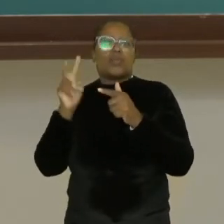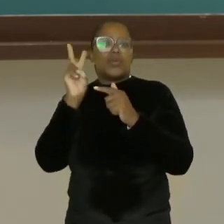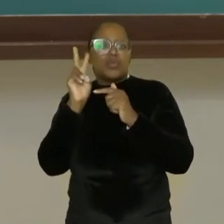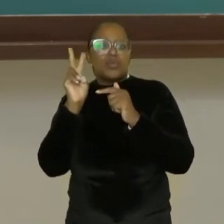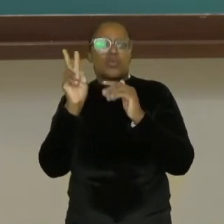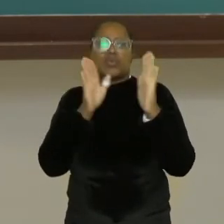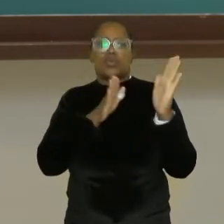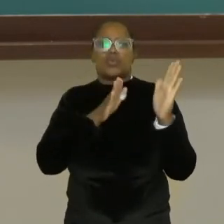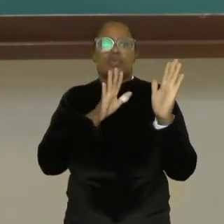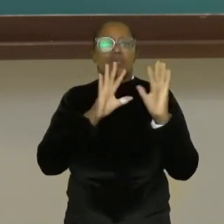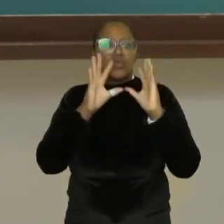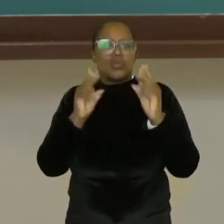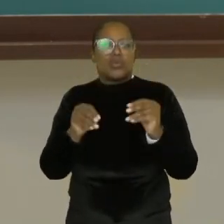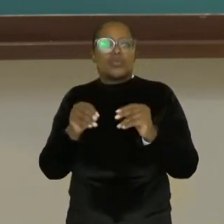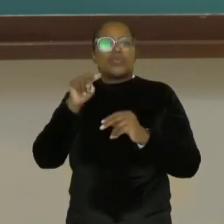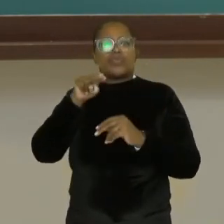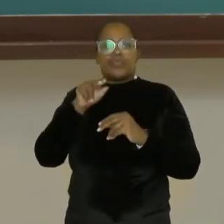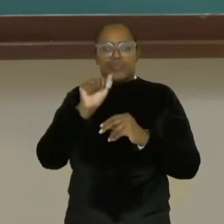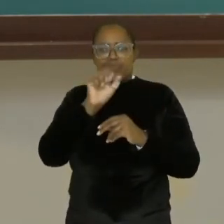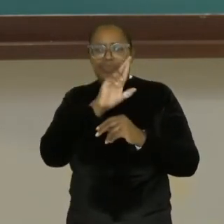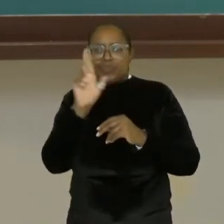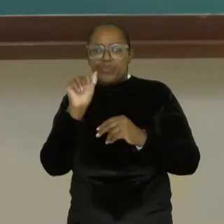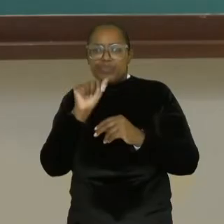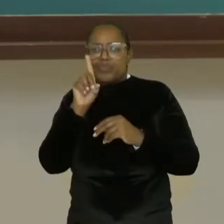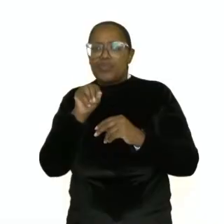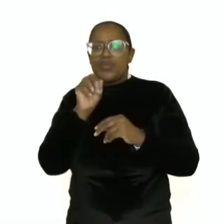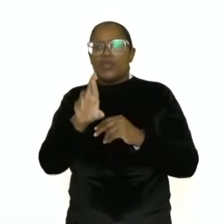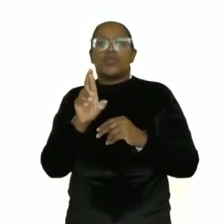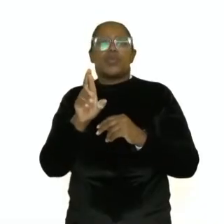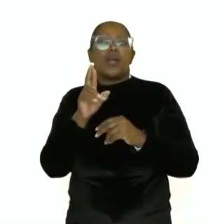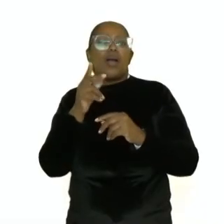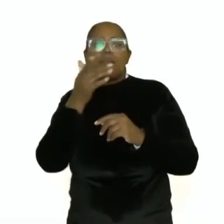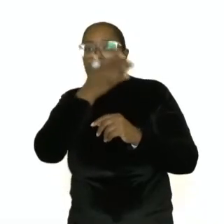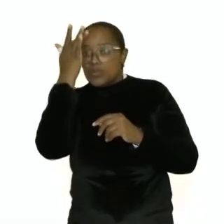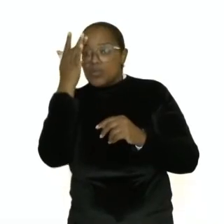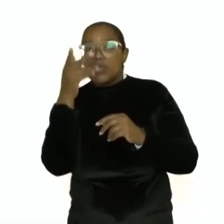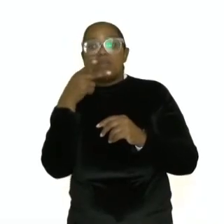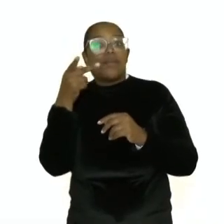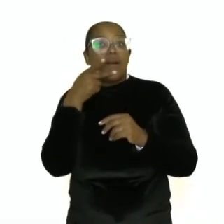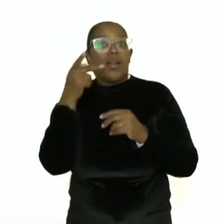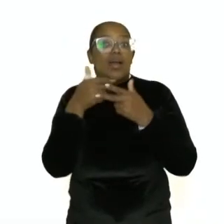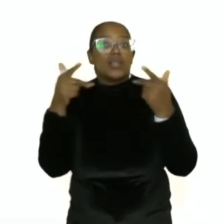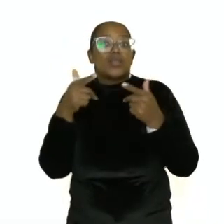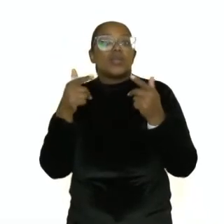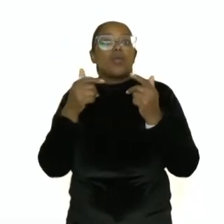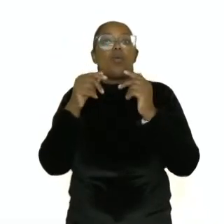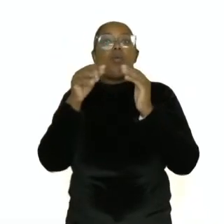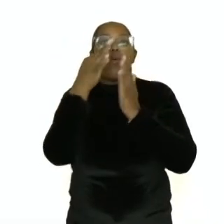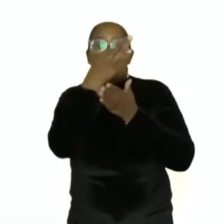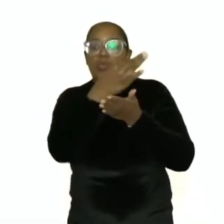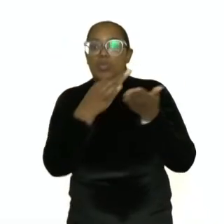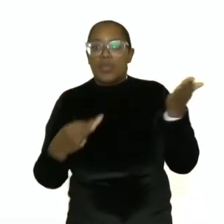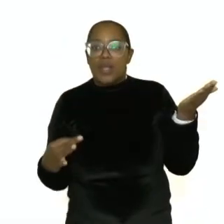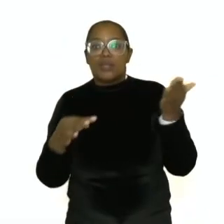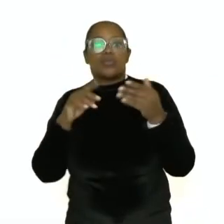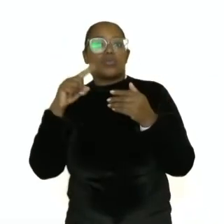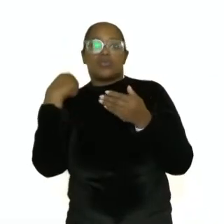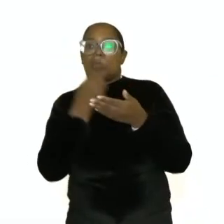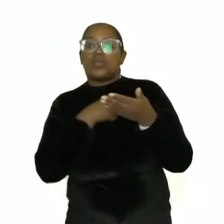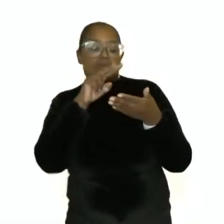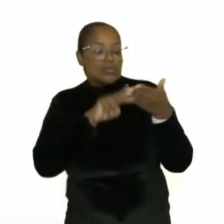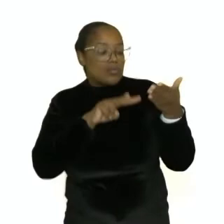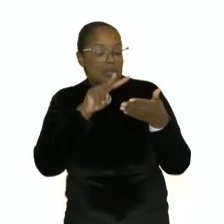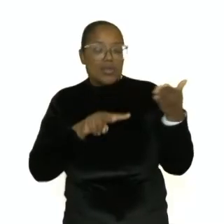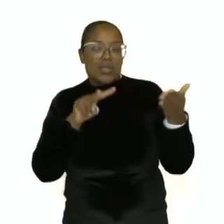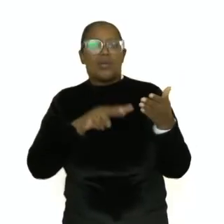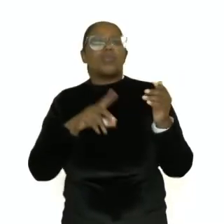texto. O narrador. Em uma narrativa, com o texto lido acima, há a presença de um